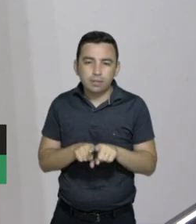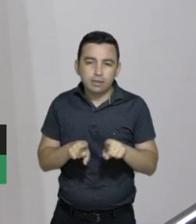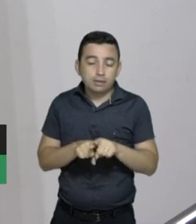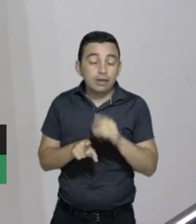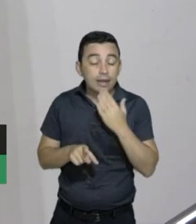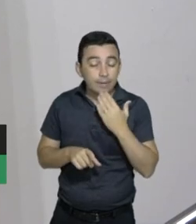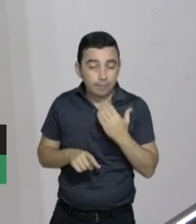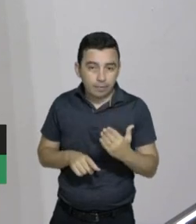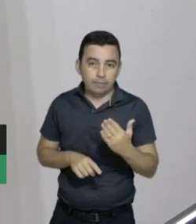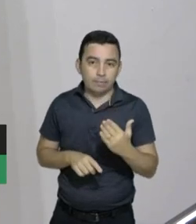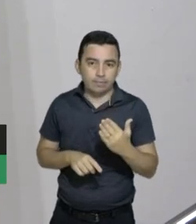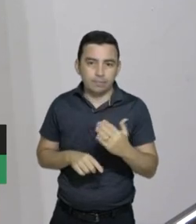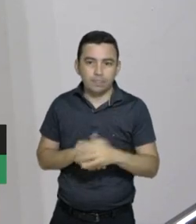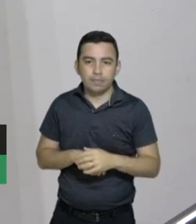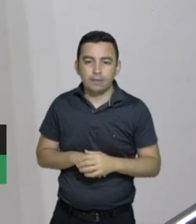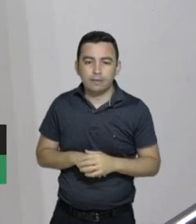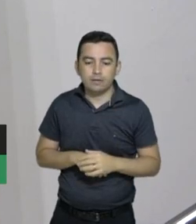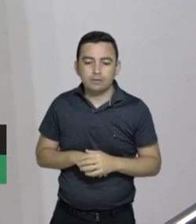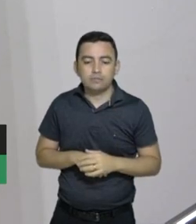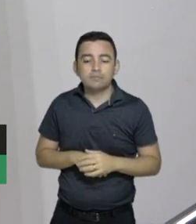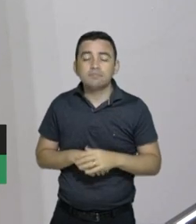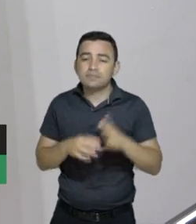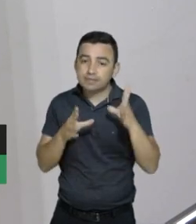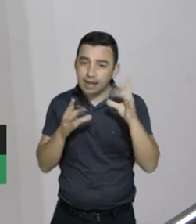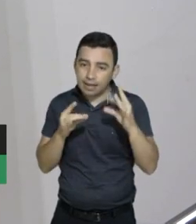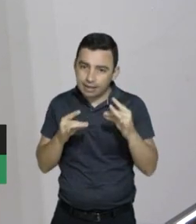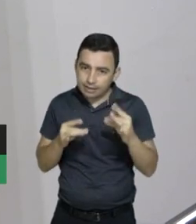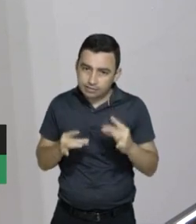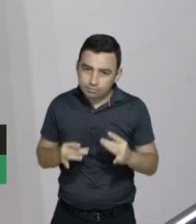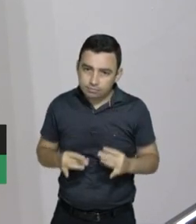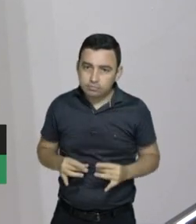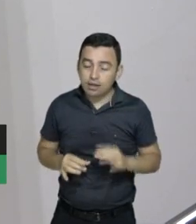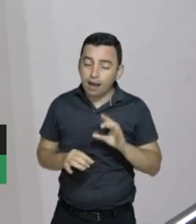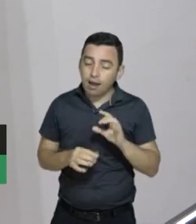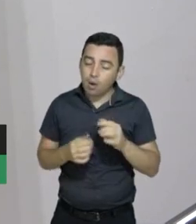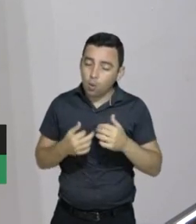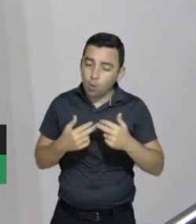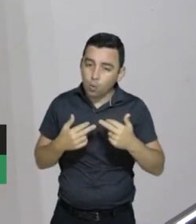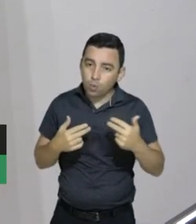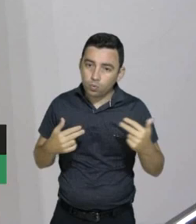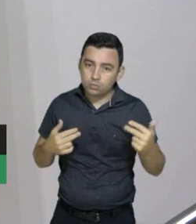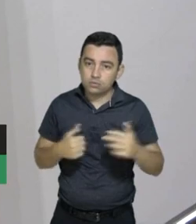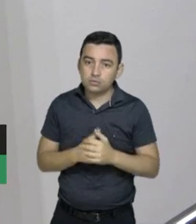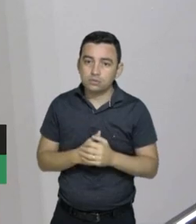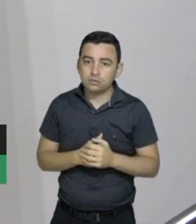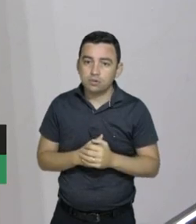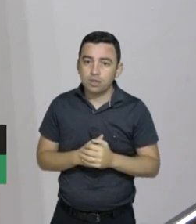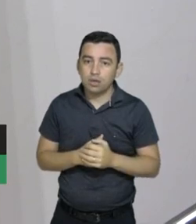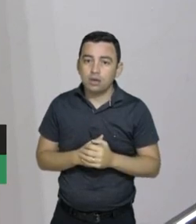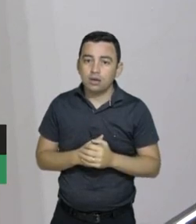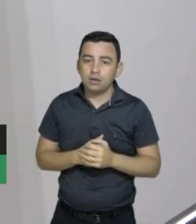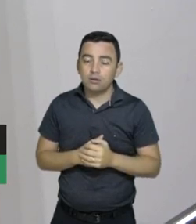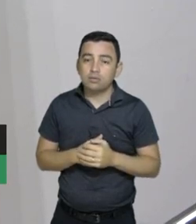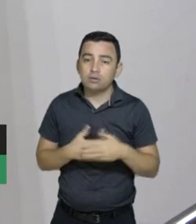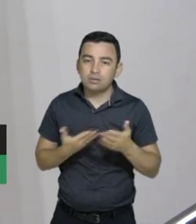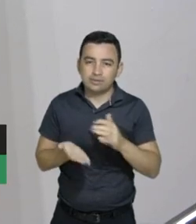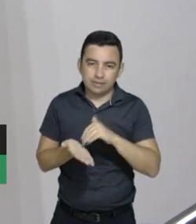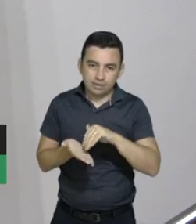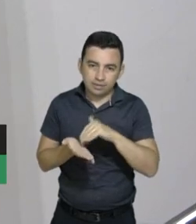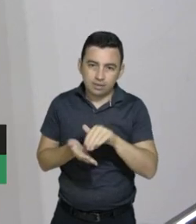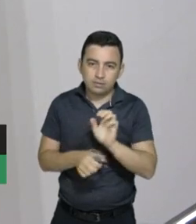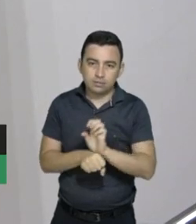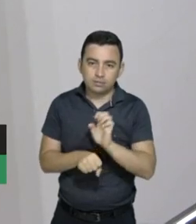que seja enviado detalhando tudo isso aqui e agora foi diminuído e o secretário do Estado também